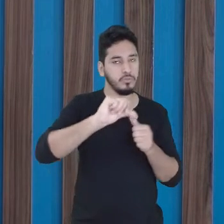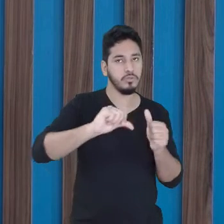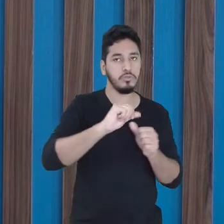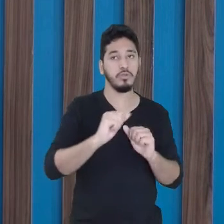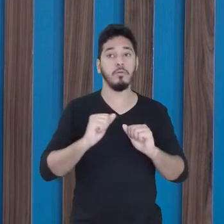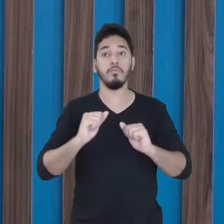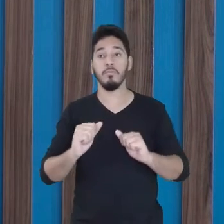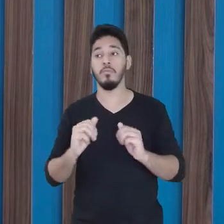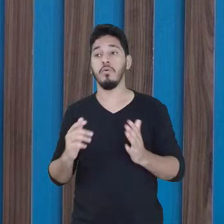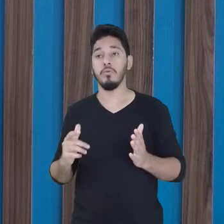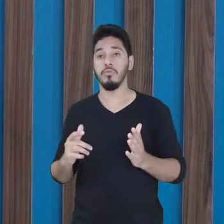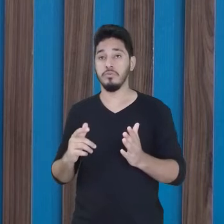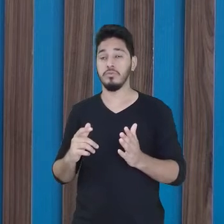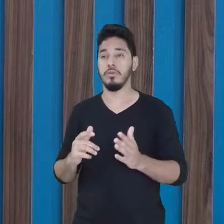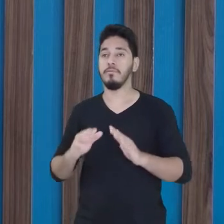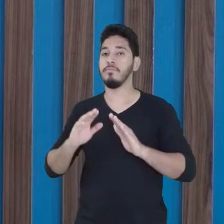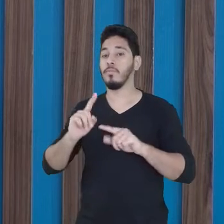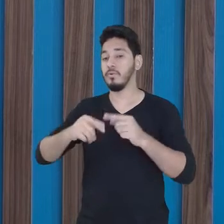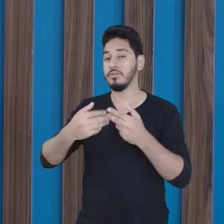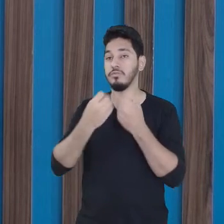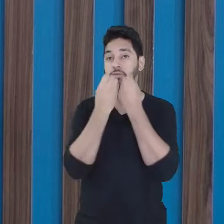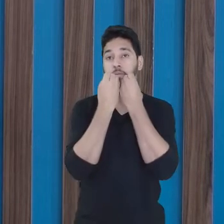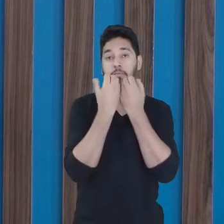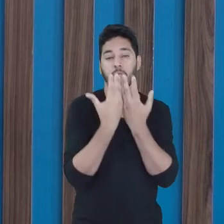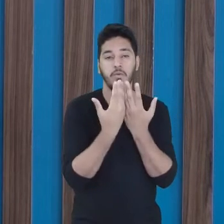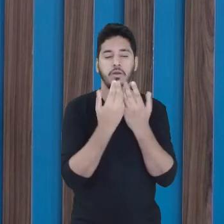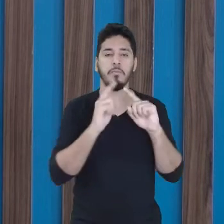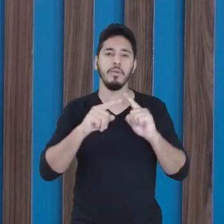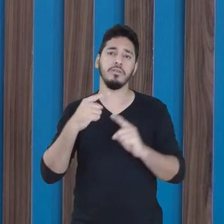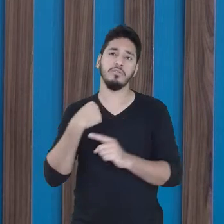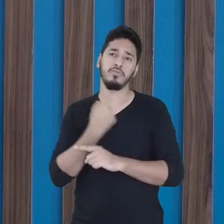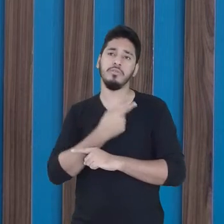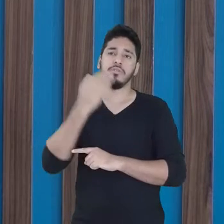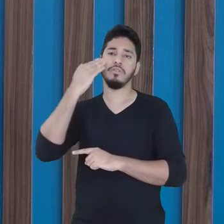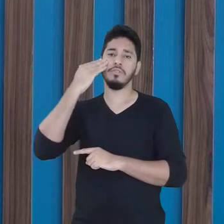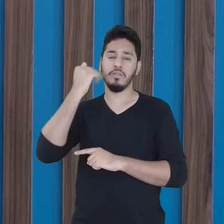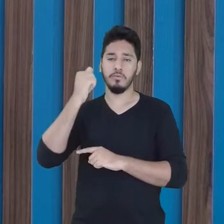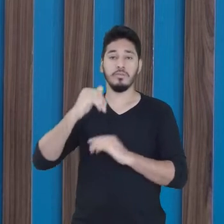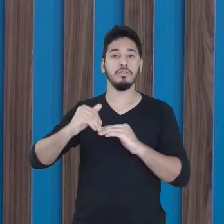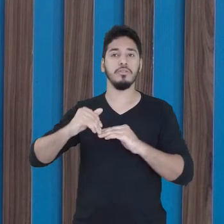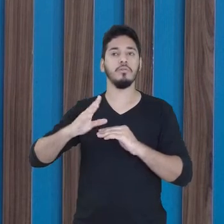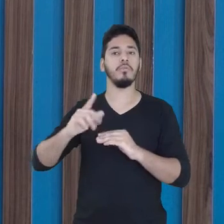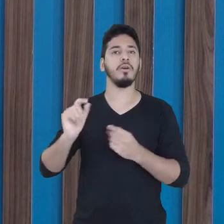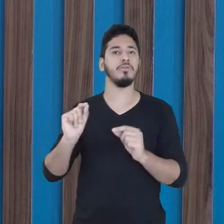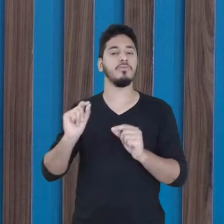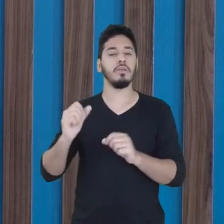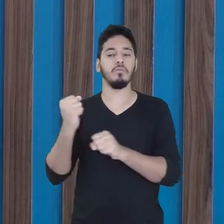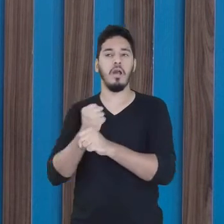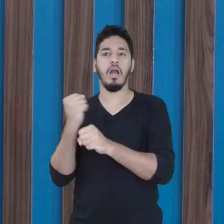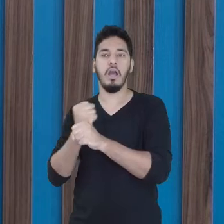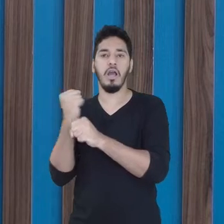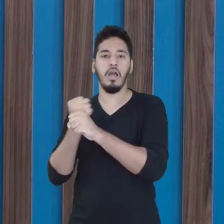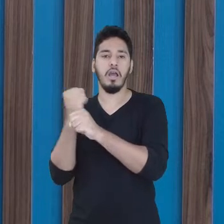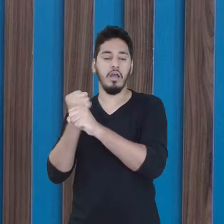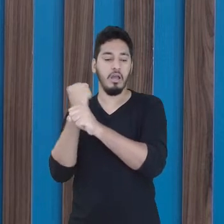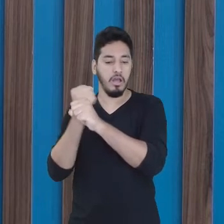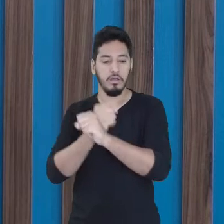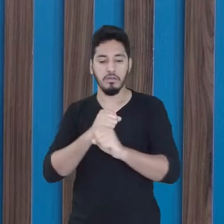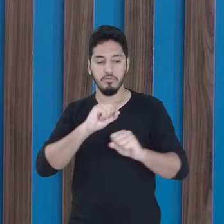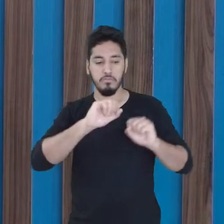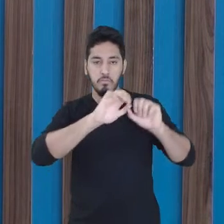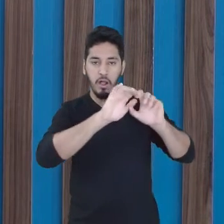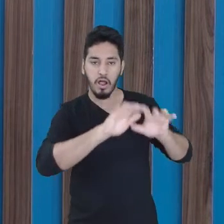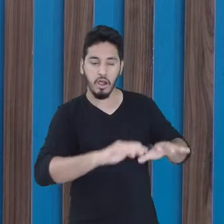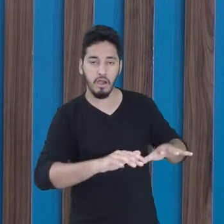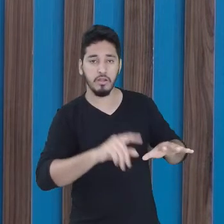possam trazer efeitos mais benéficos, mas a gente sabe que quem são os maiores destruidores, né, devastadores,